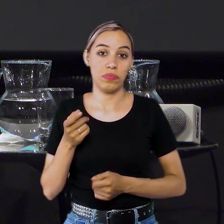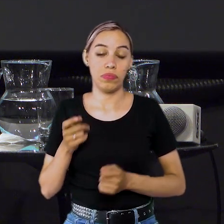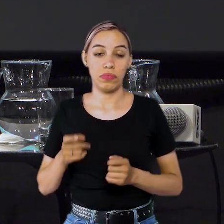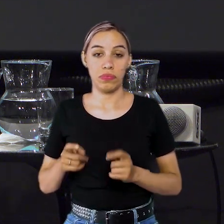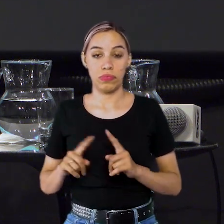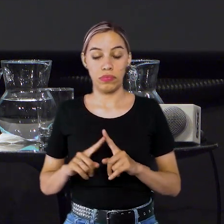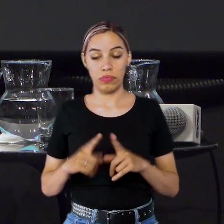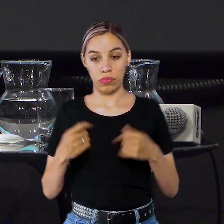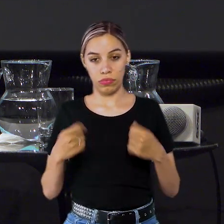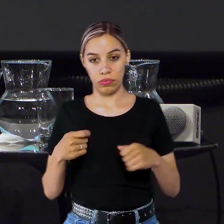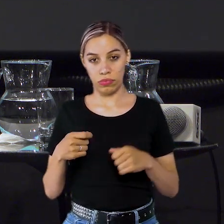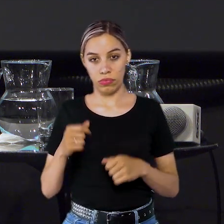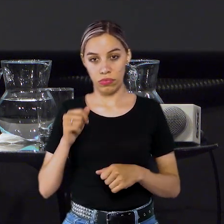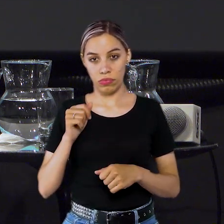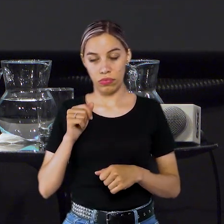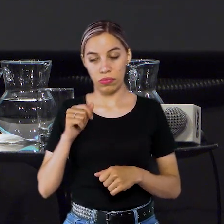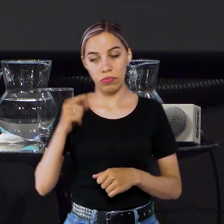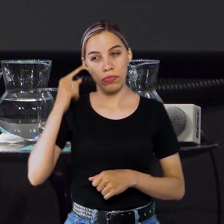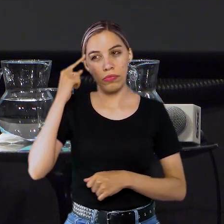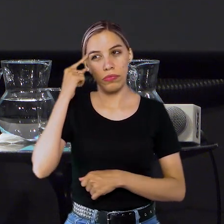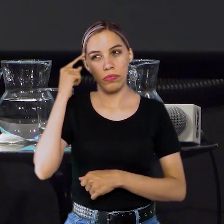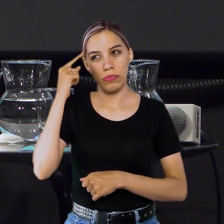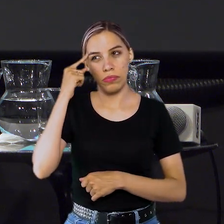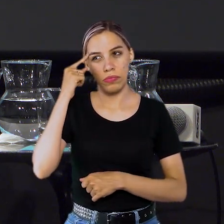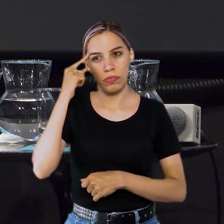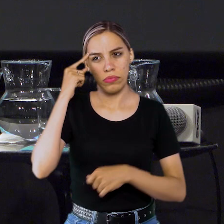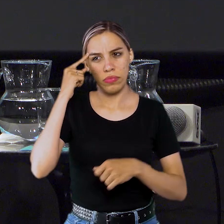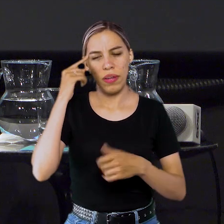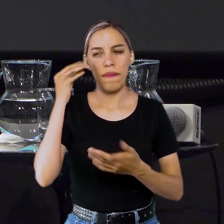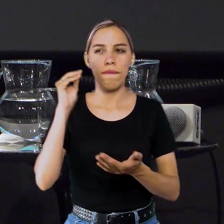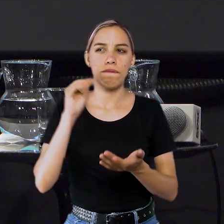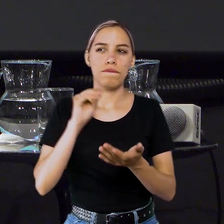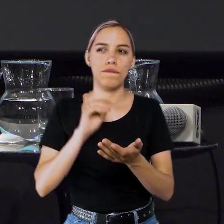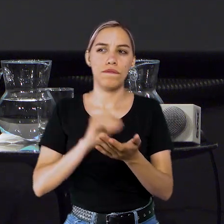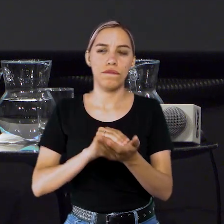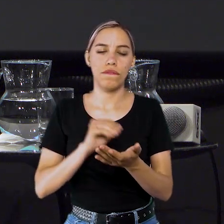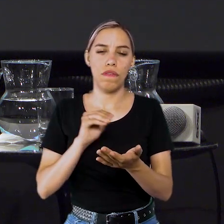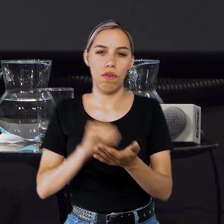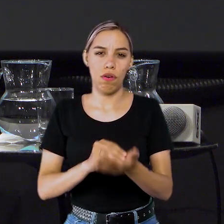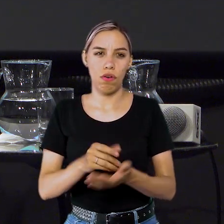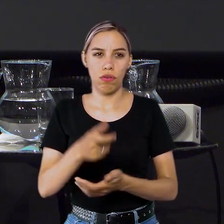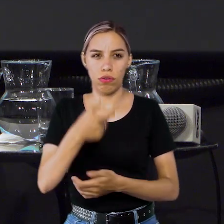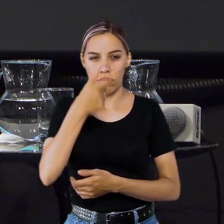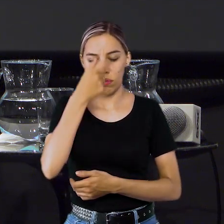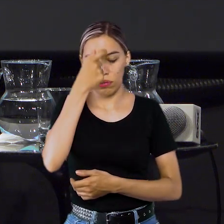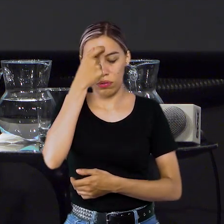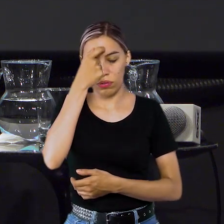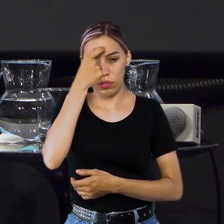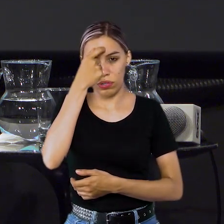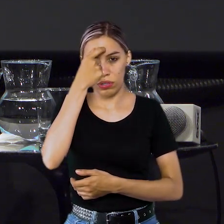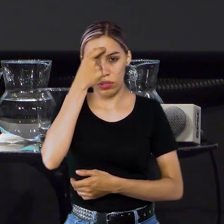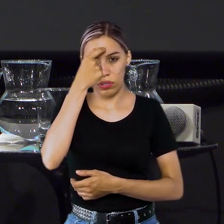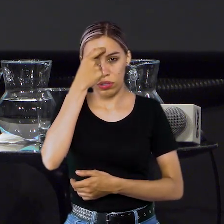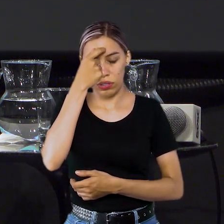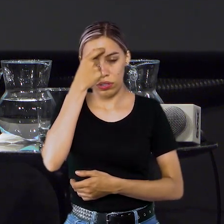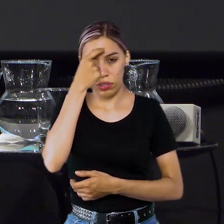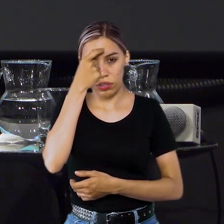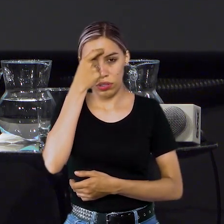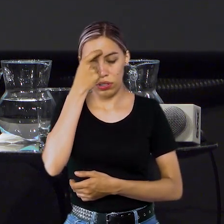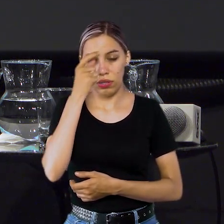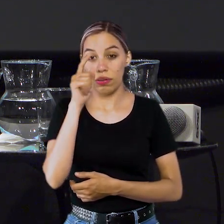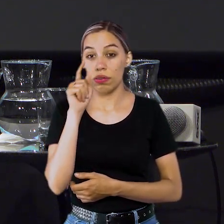Nós temos que parar para pensar, né? Acho que falta isso, essa consciência, né? De que você